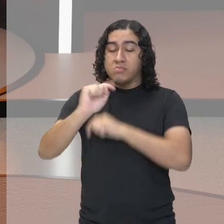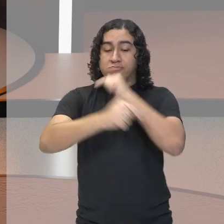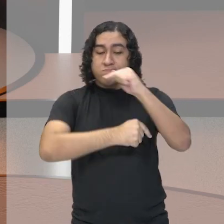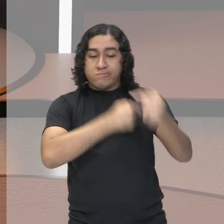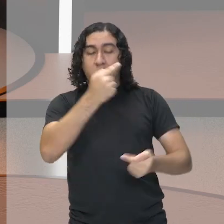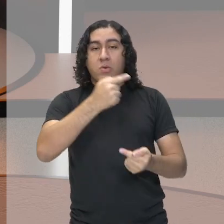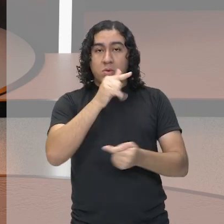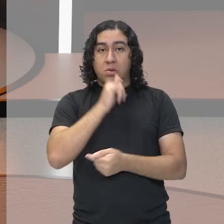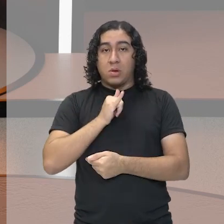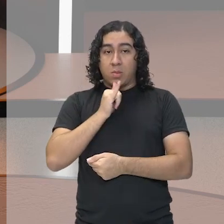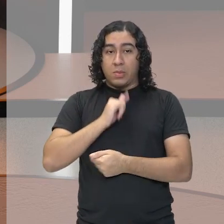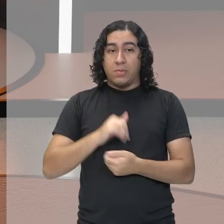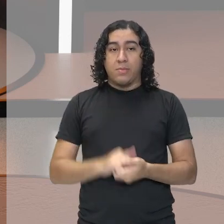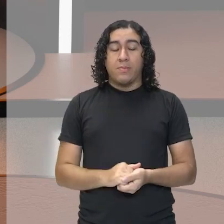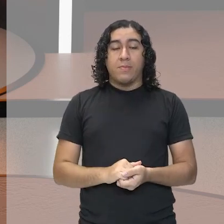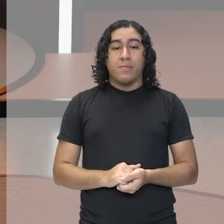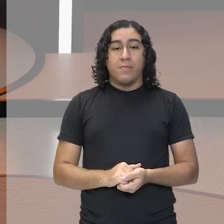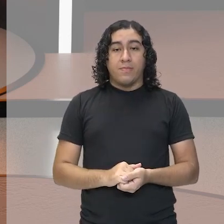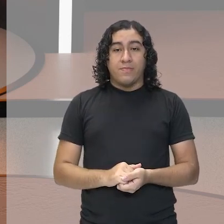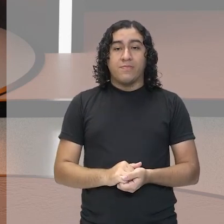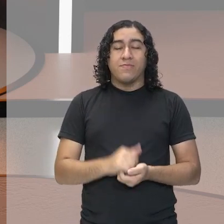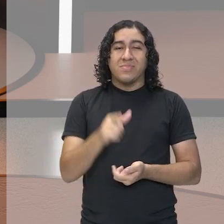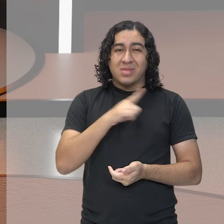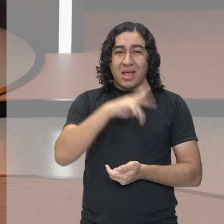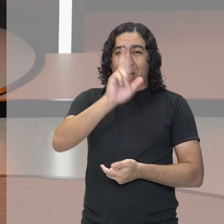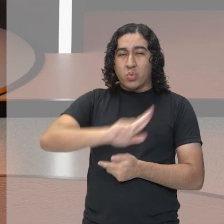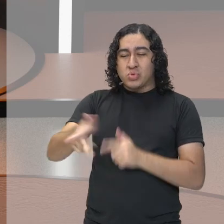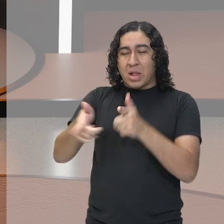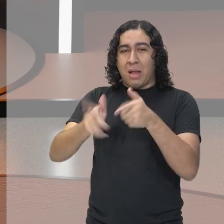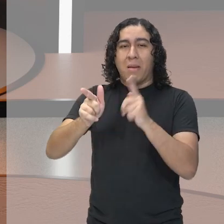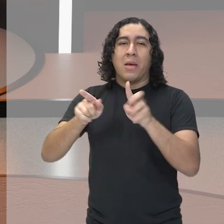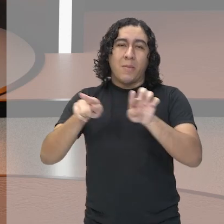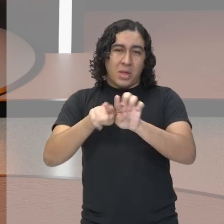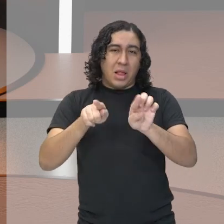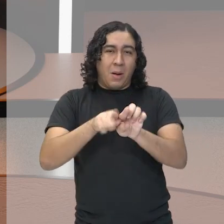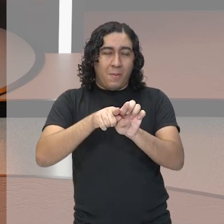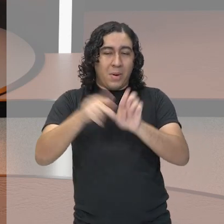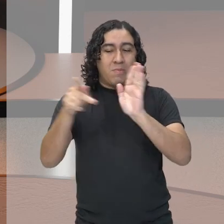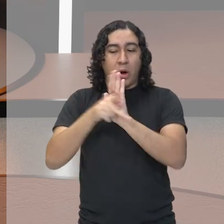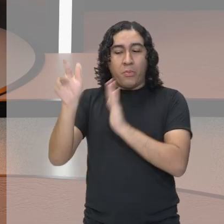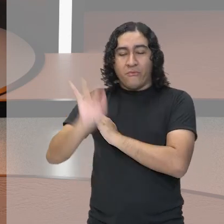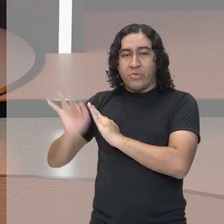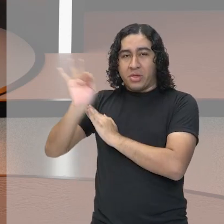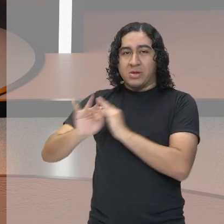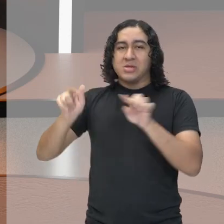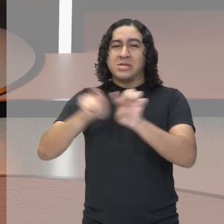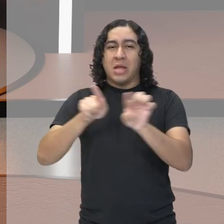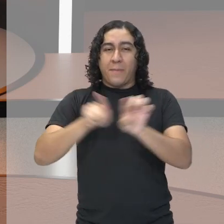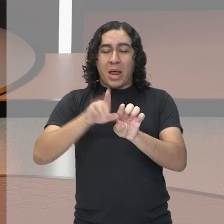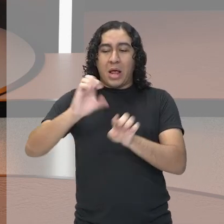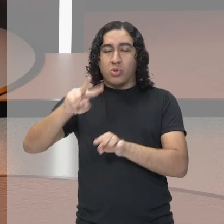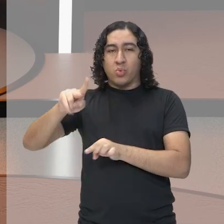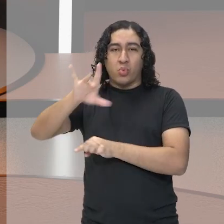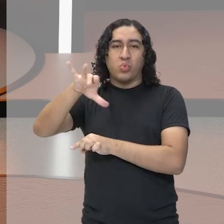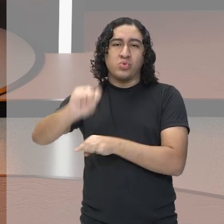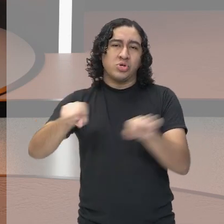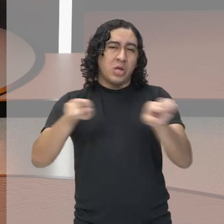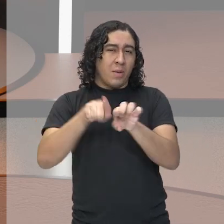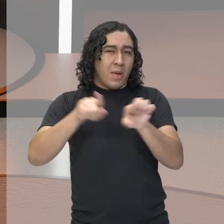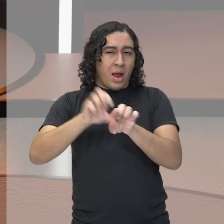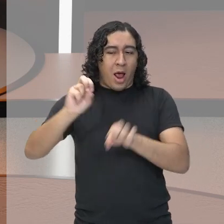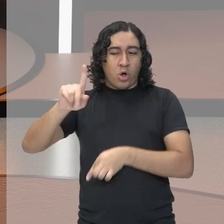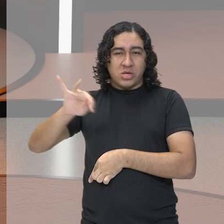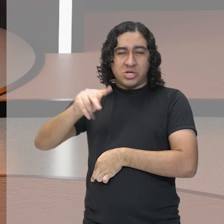Revolta das armadas, revolta federalista, revolta de Canudos, revolta do